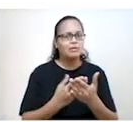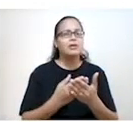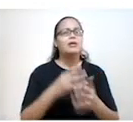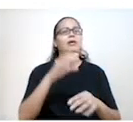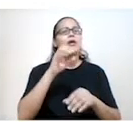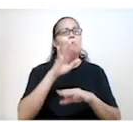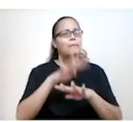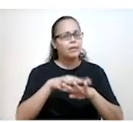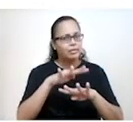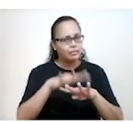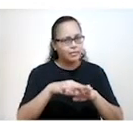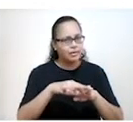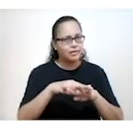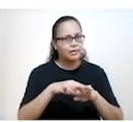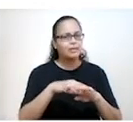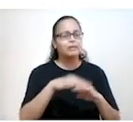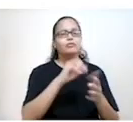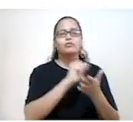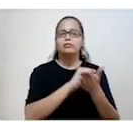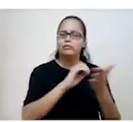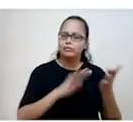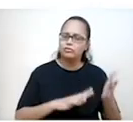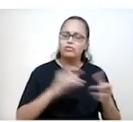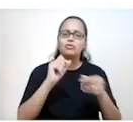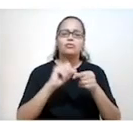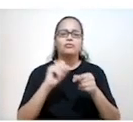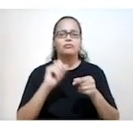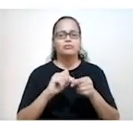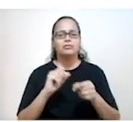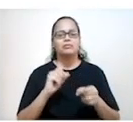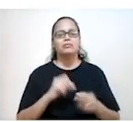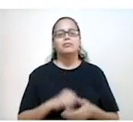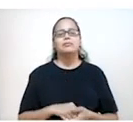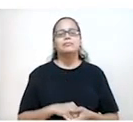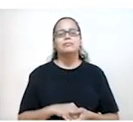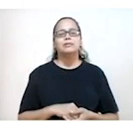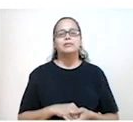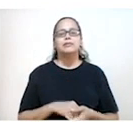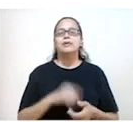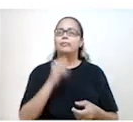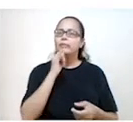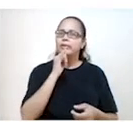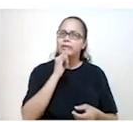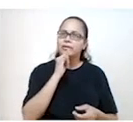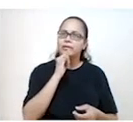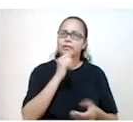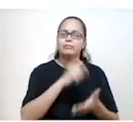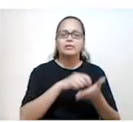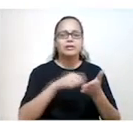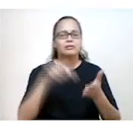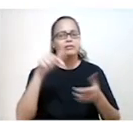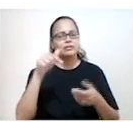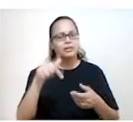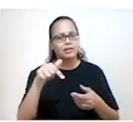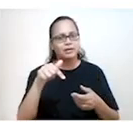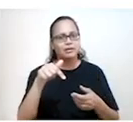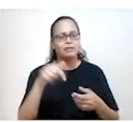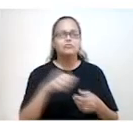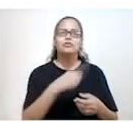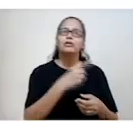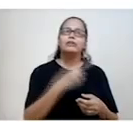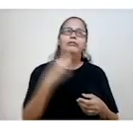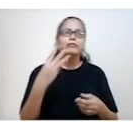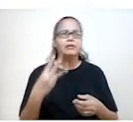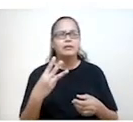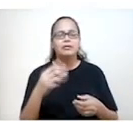eu também já fui daquele tipo de raciocínio de fazer um por um também. Escrevendo lá 7, o 7 tem 13, o